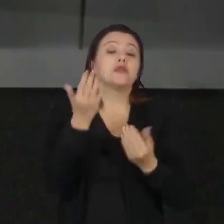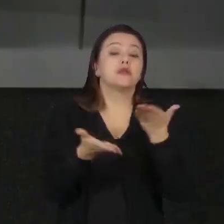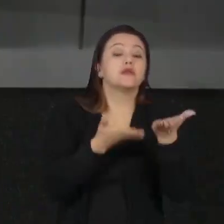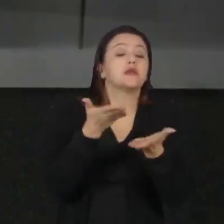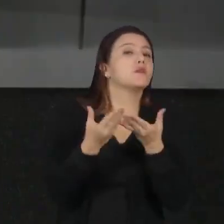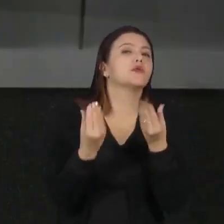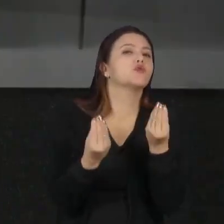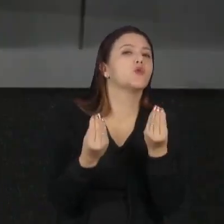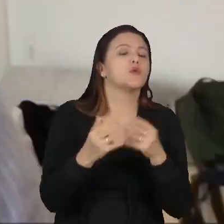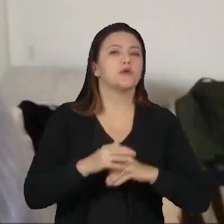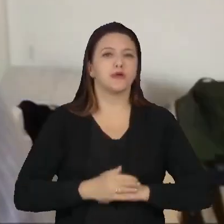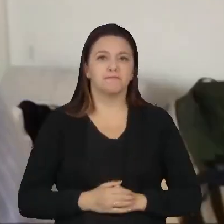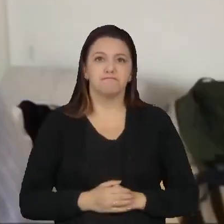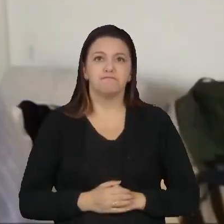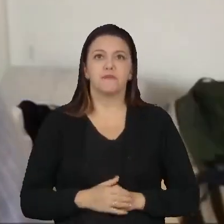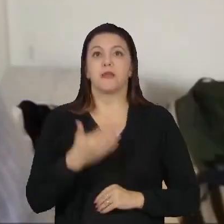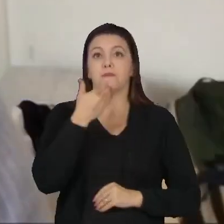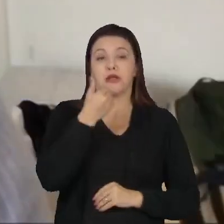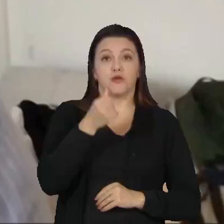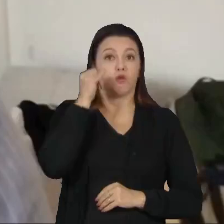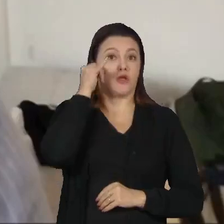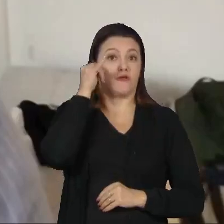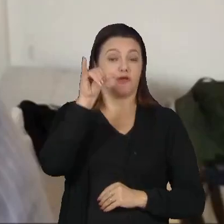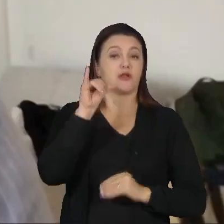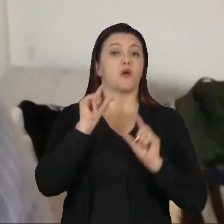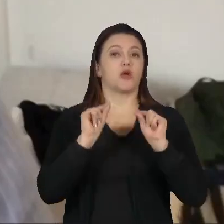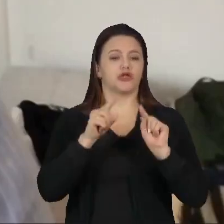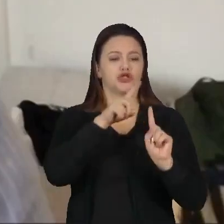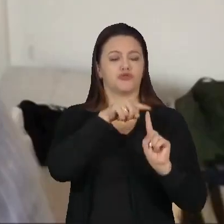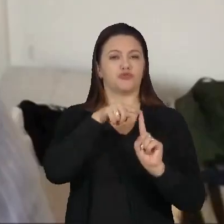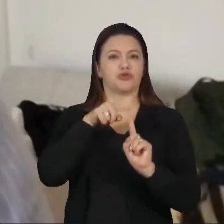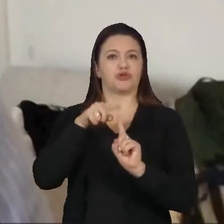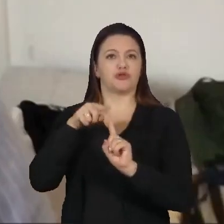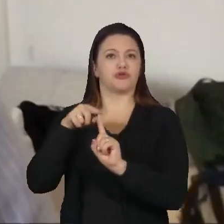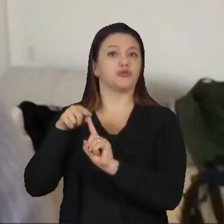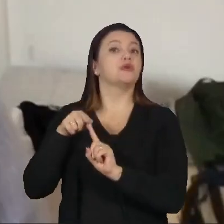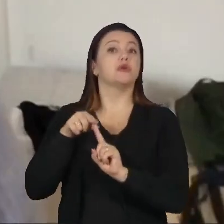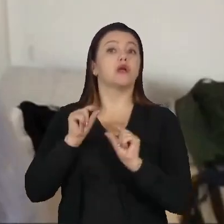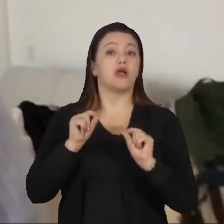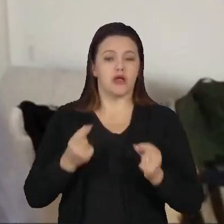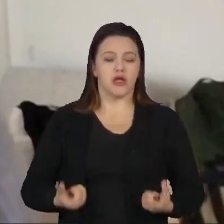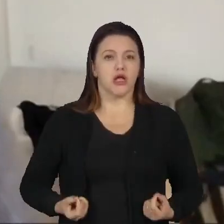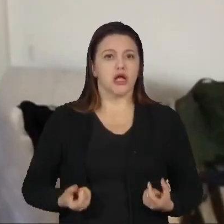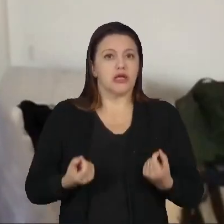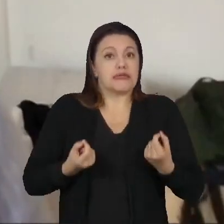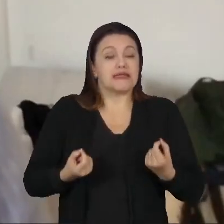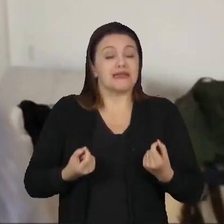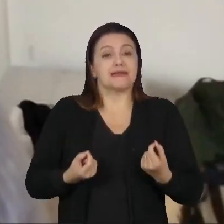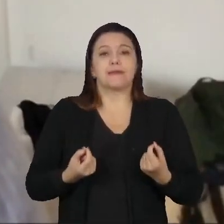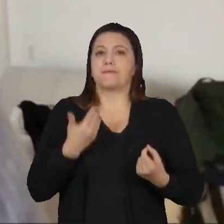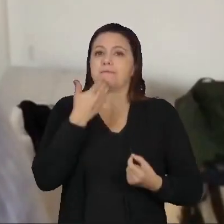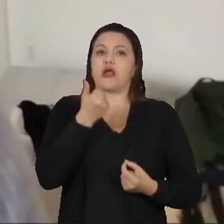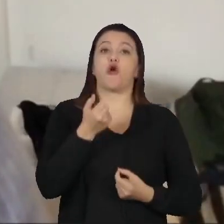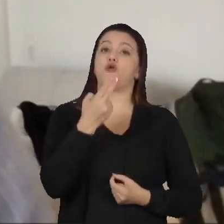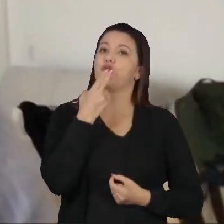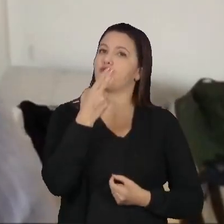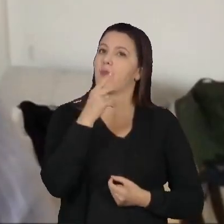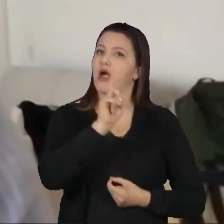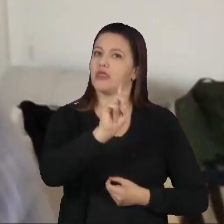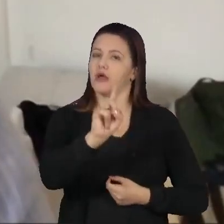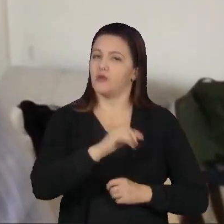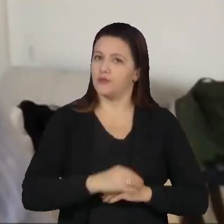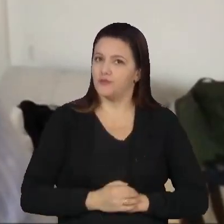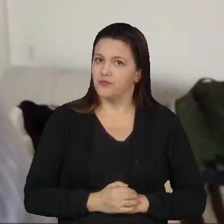A principal prevenção, como de muitos dos tipos de câncer, é não fumar. Então, essa prevenção desde cedo. Felizmente,